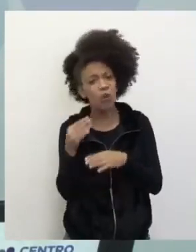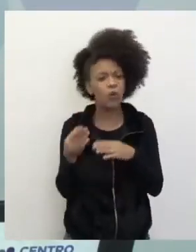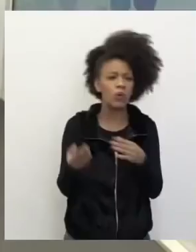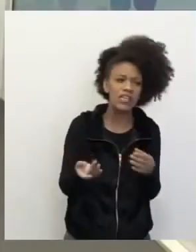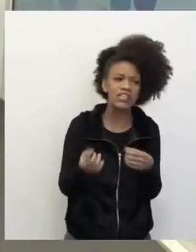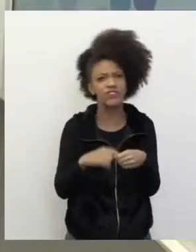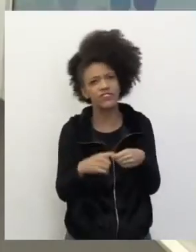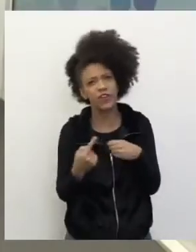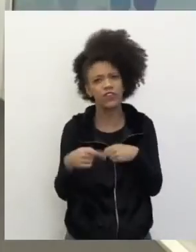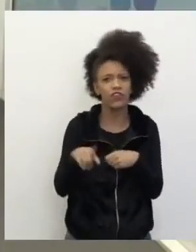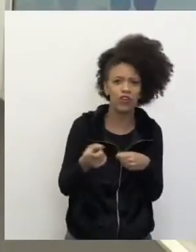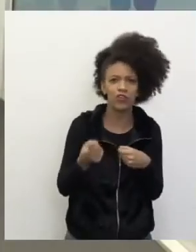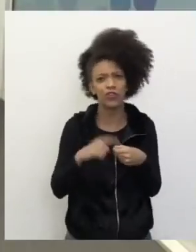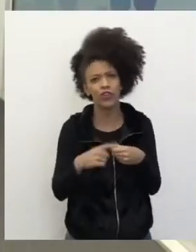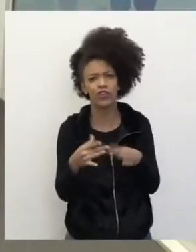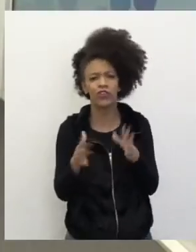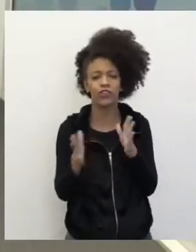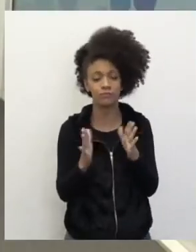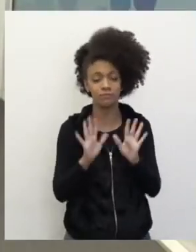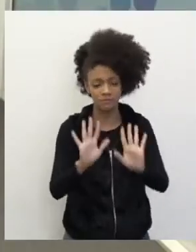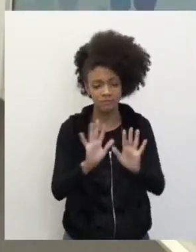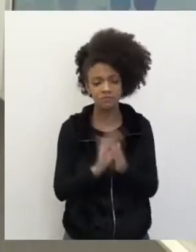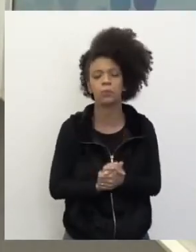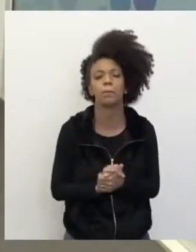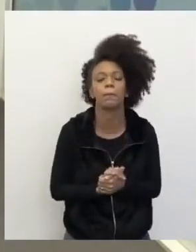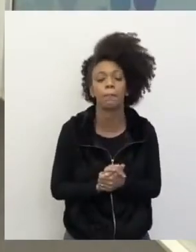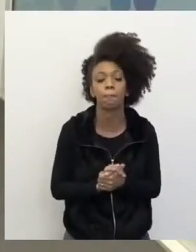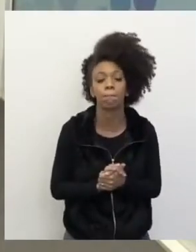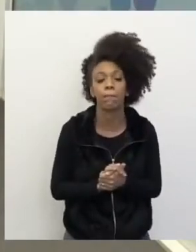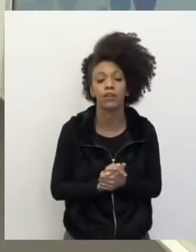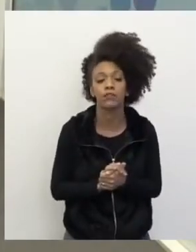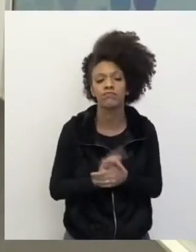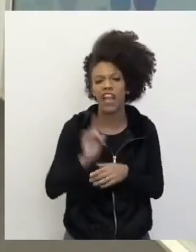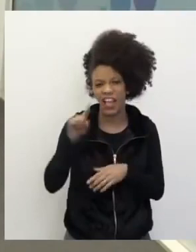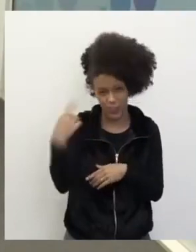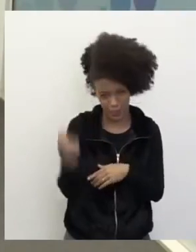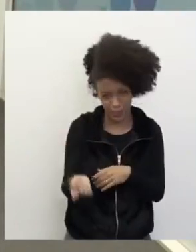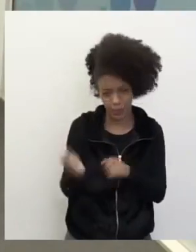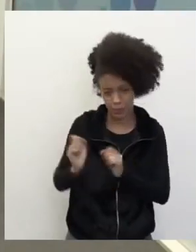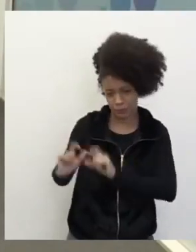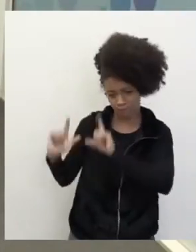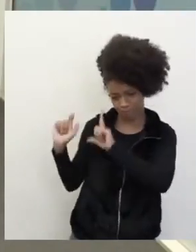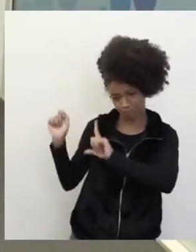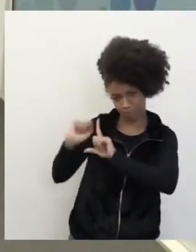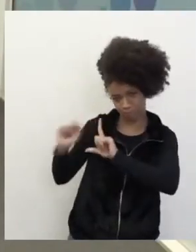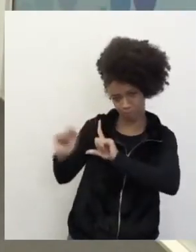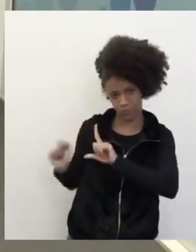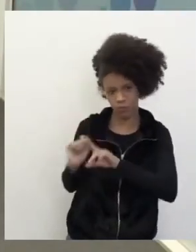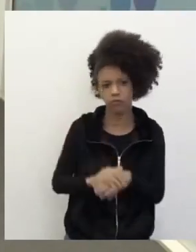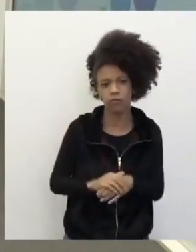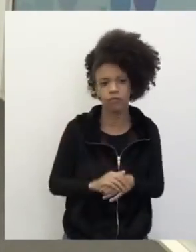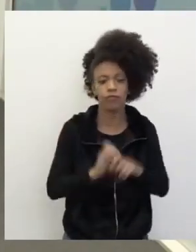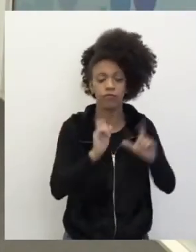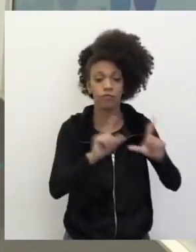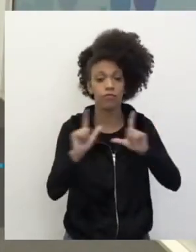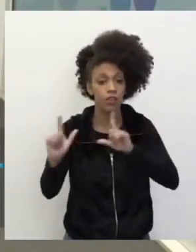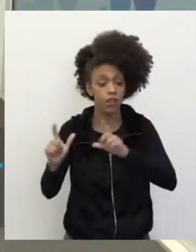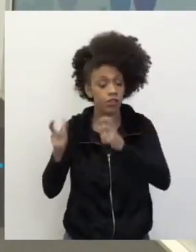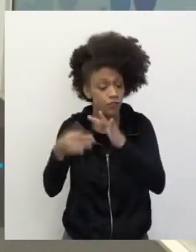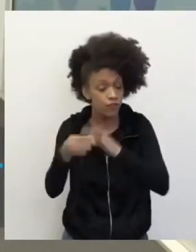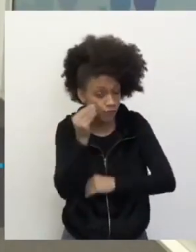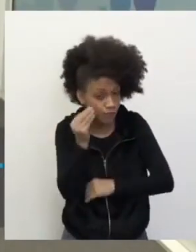muito importante. Nossa, aula muito importante, professora. Assim, né? Depois eu volto para a lousa, tá? Eu vou colocar os quadros aí, vou tentar